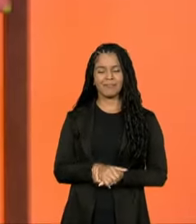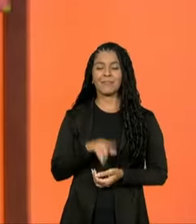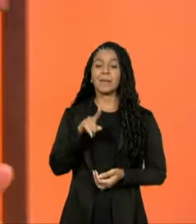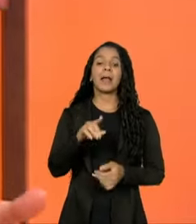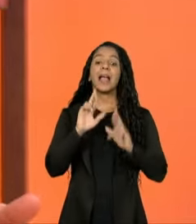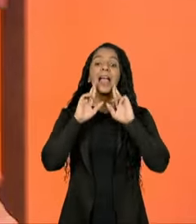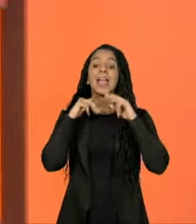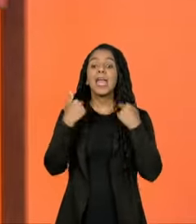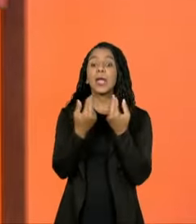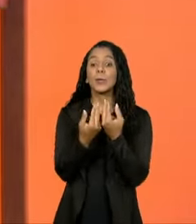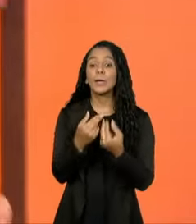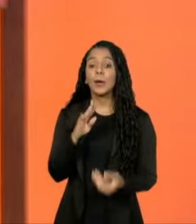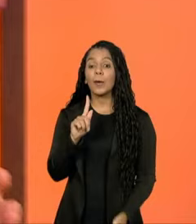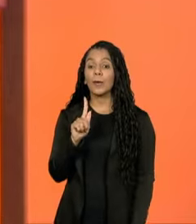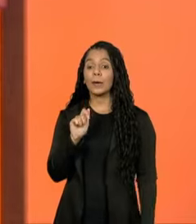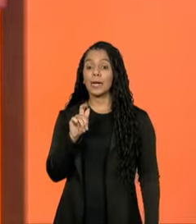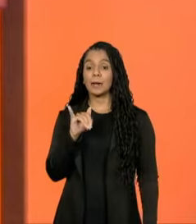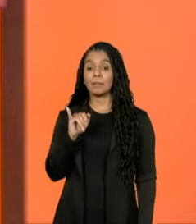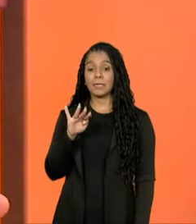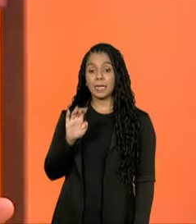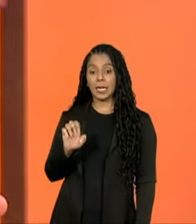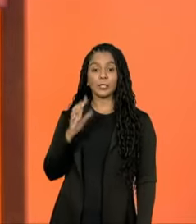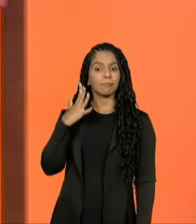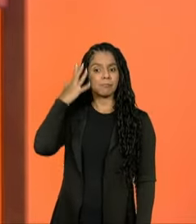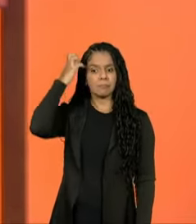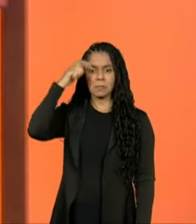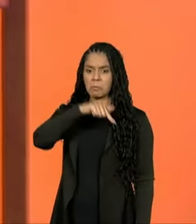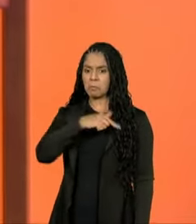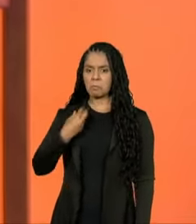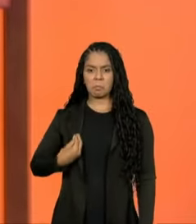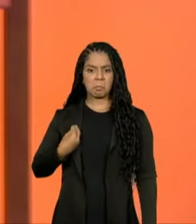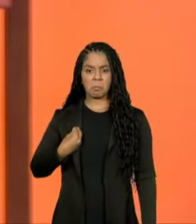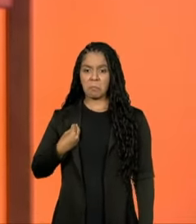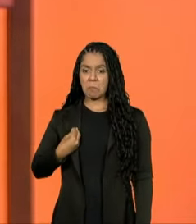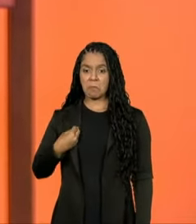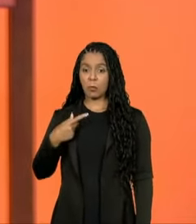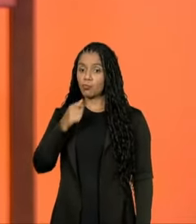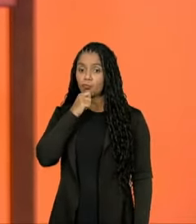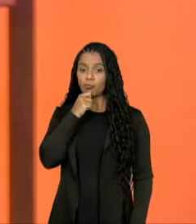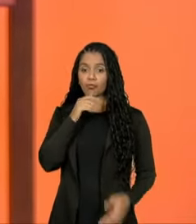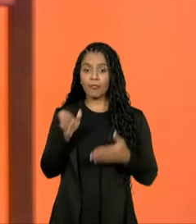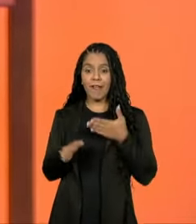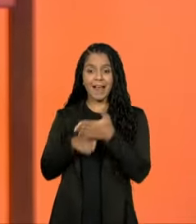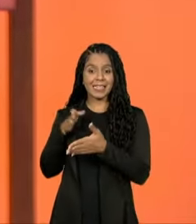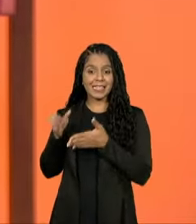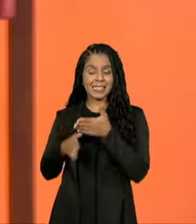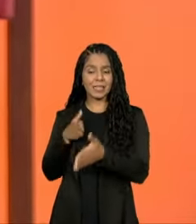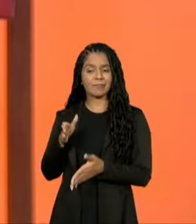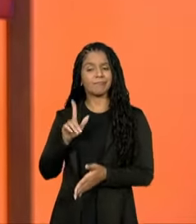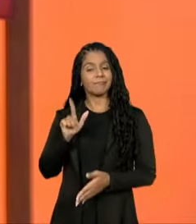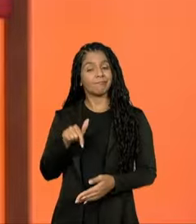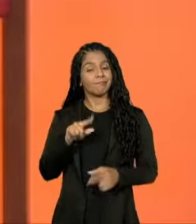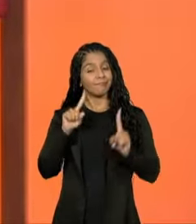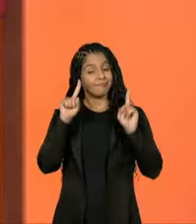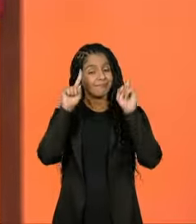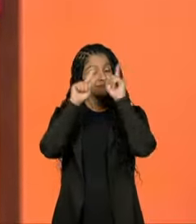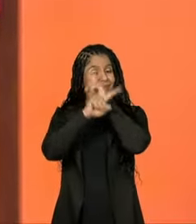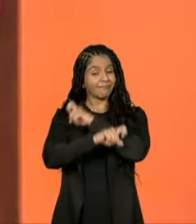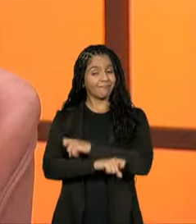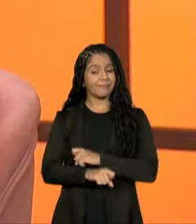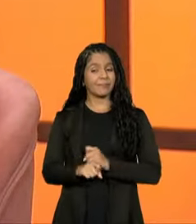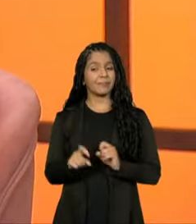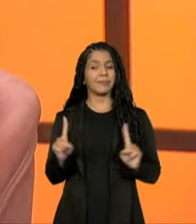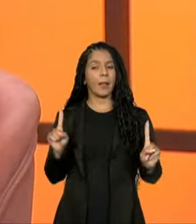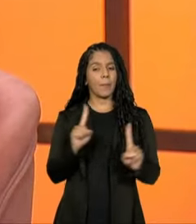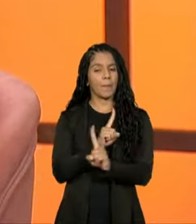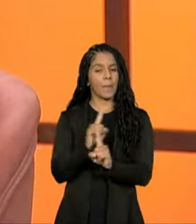As reuniões do gabinete da Marielle que decidem que o gabinete... Ele não fazia parte. Ele não tinha acesso. Então, também é muito precário. Mas no corredor a gente